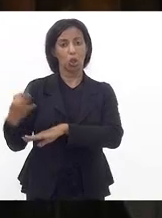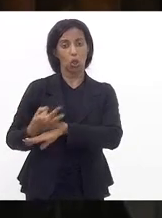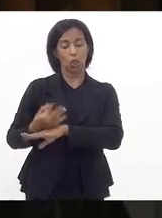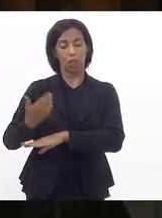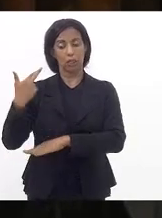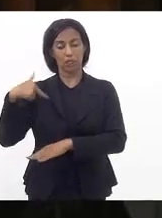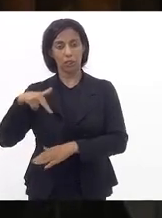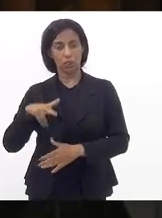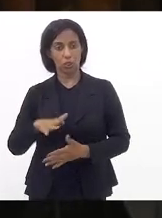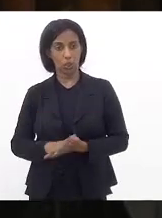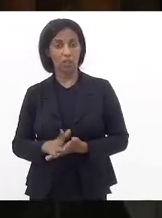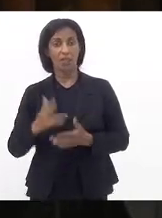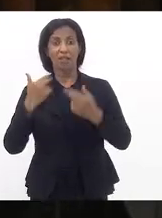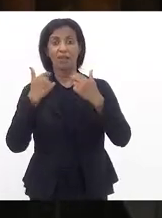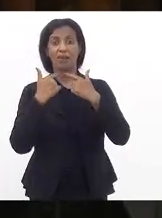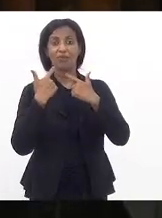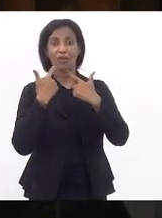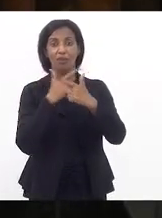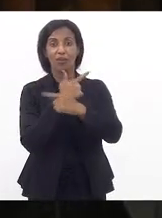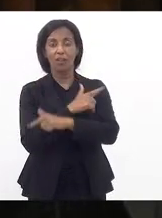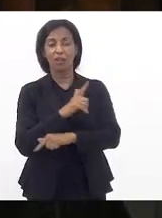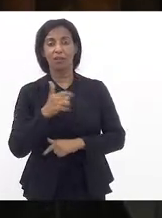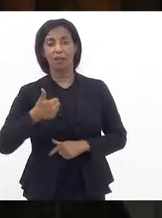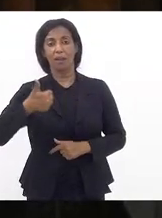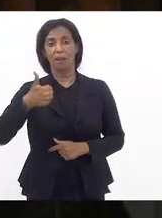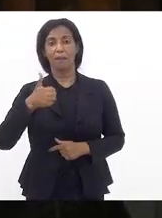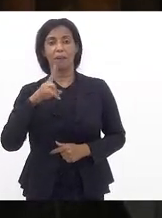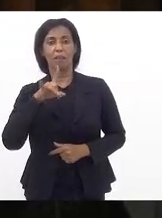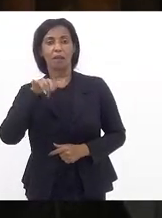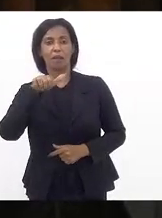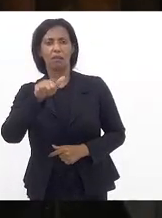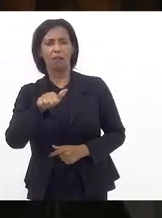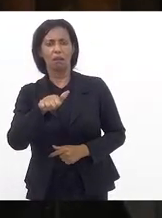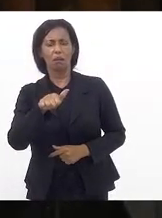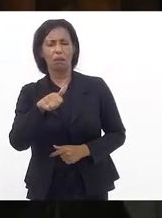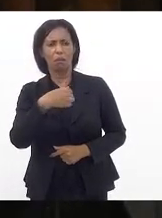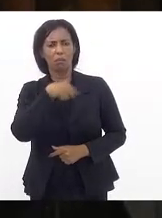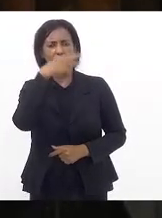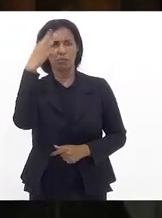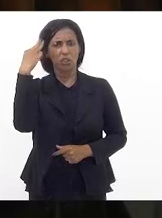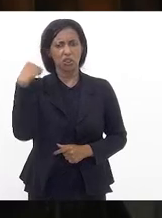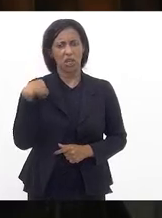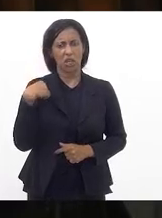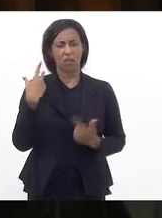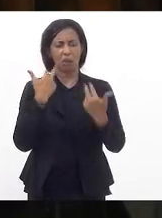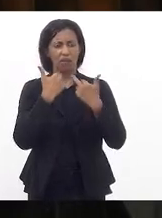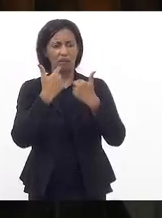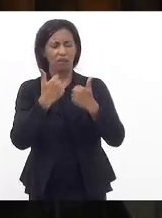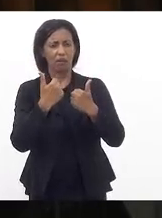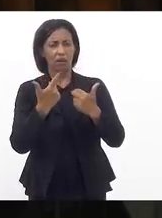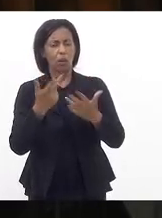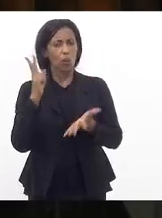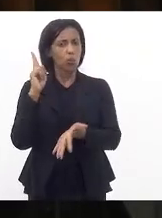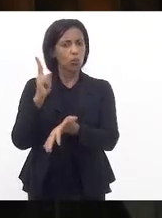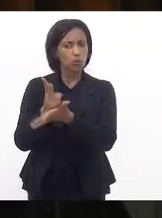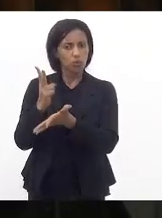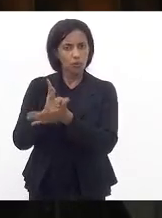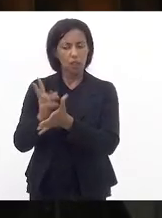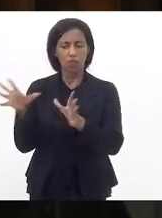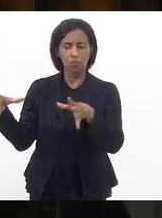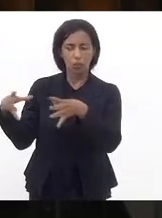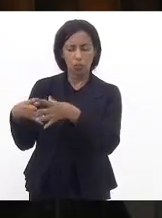intolerância religiosa estavam rindo da primeira-dama por estar falando em línguas os mesmos que estavam